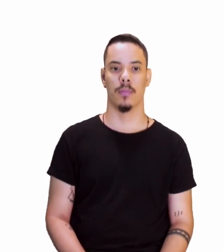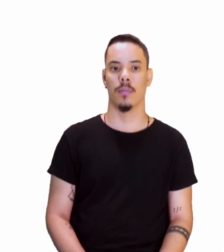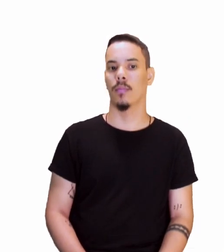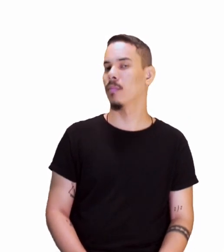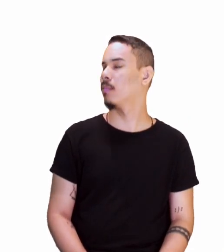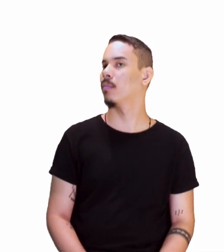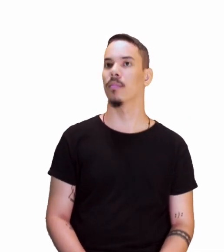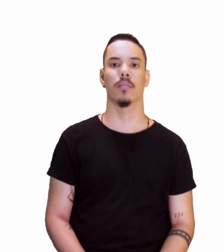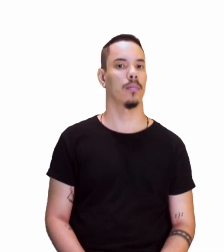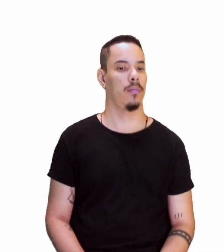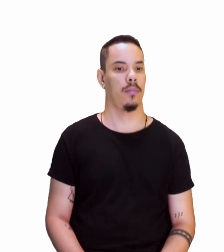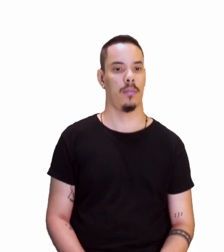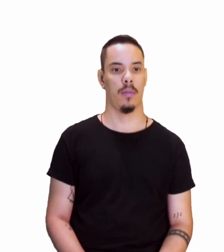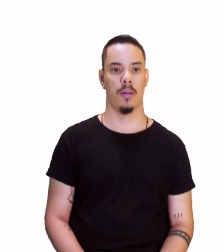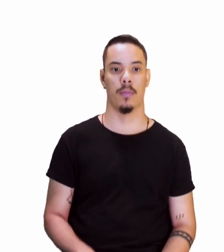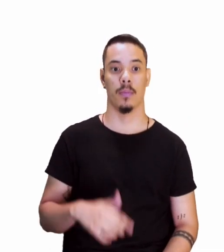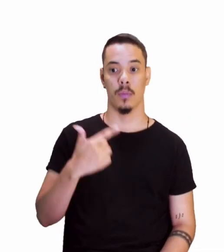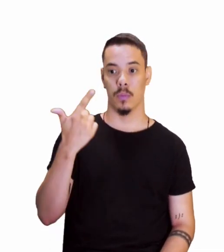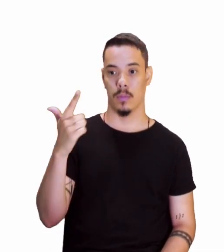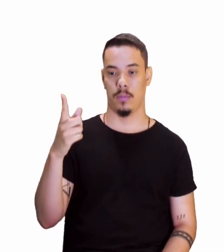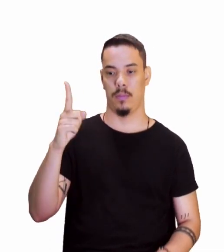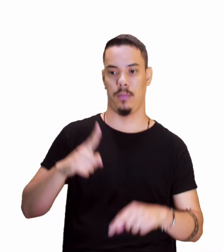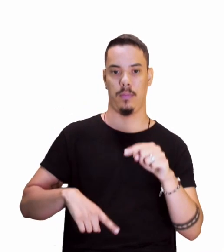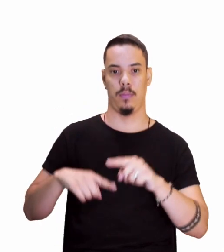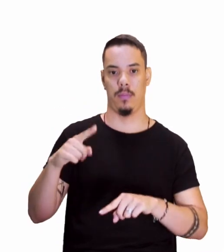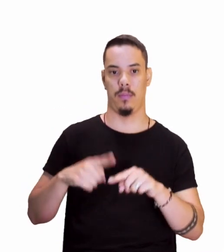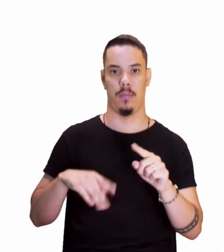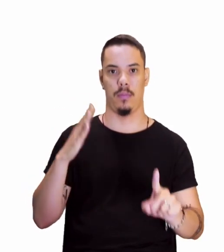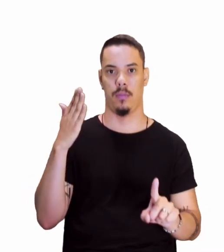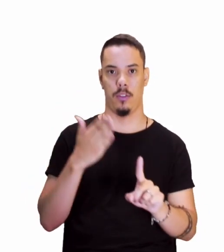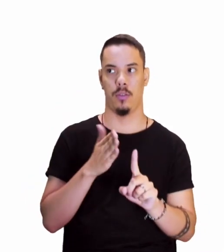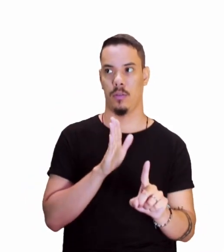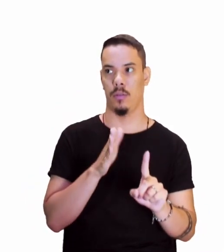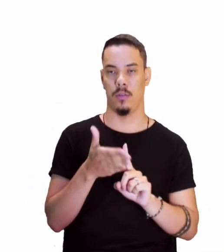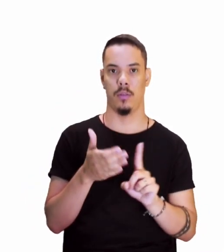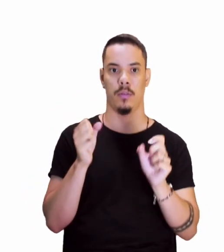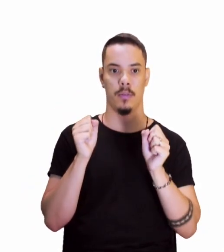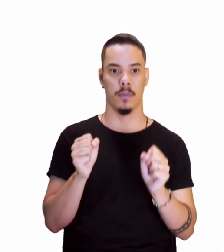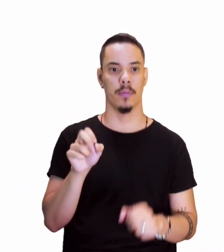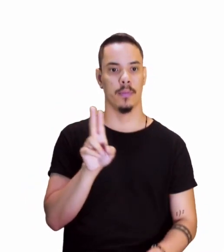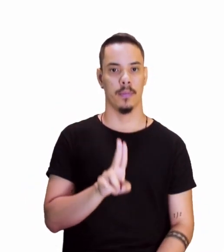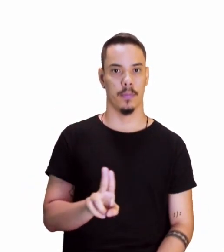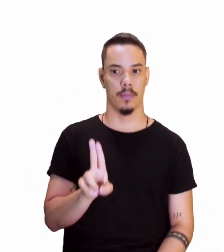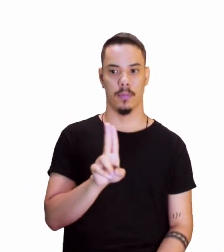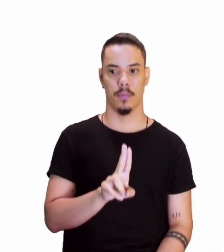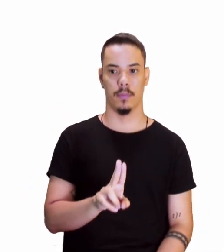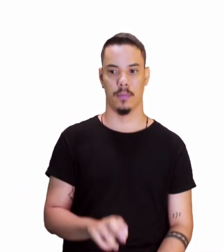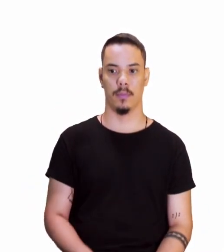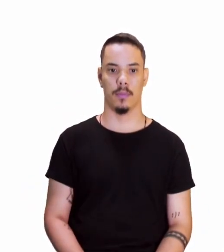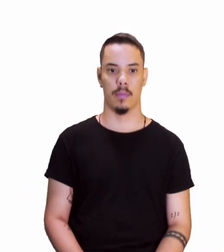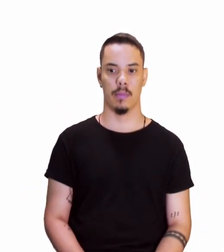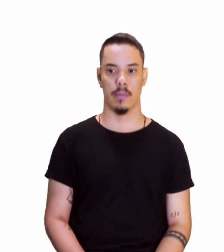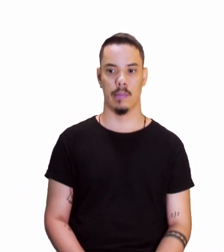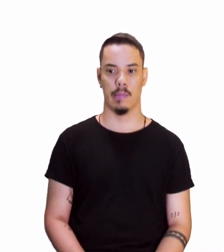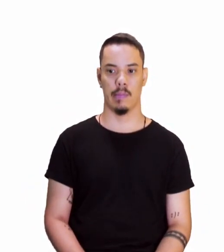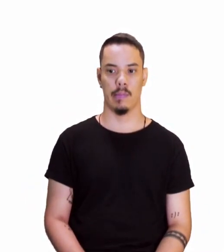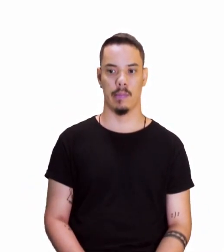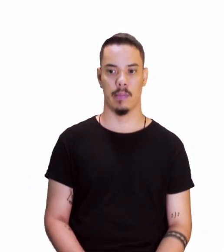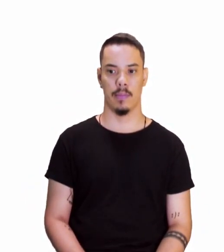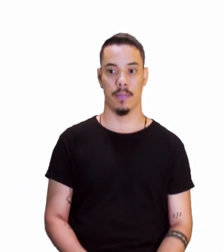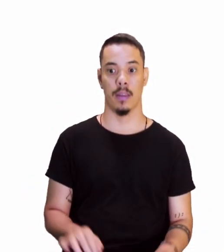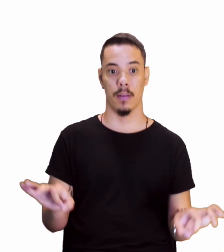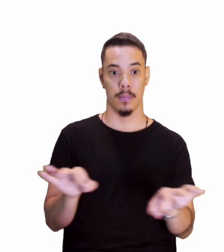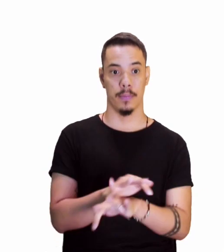né? E o aquilo vai ser o objeto indireto. Tá certo? Muito bem. Agora, terminando a